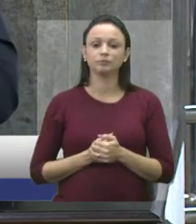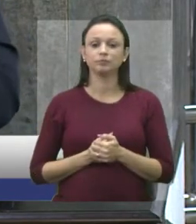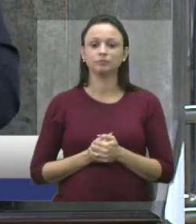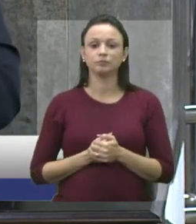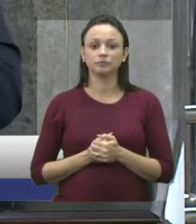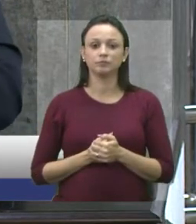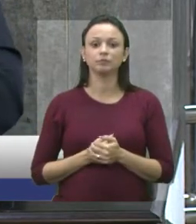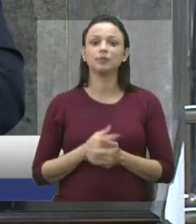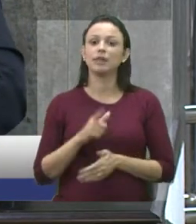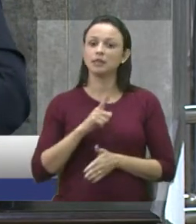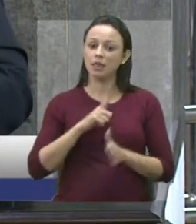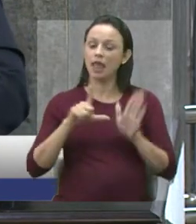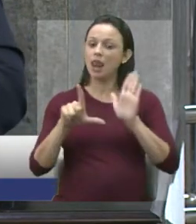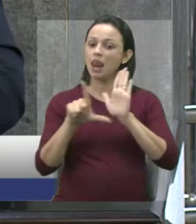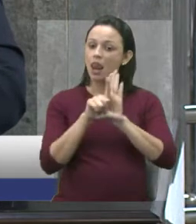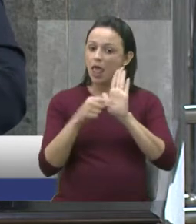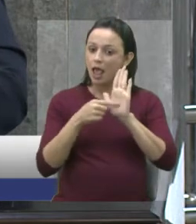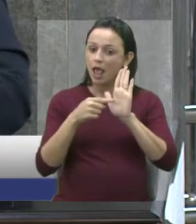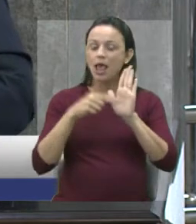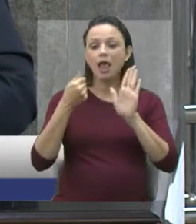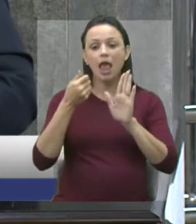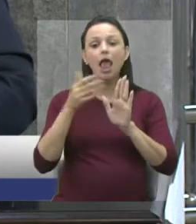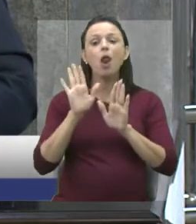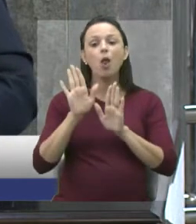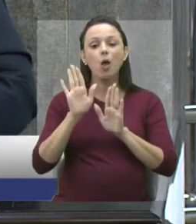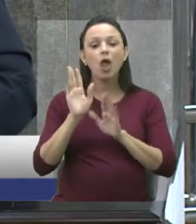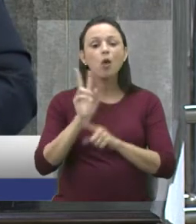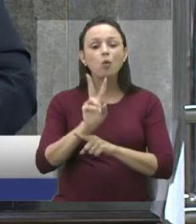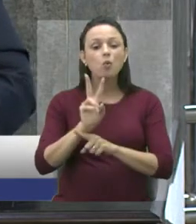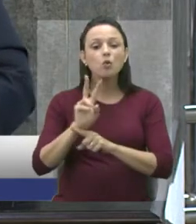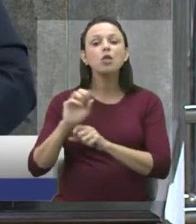existe lei que protege os animais comunitários, tá?